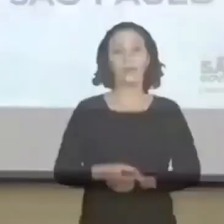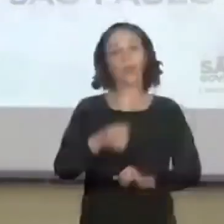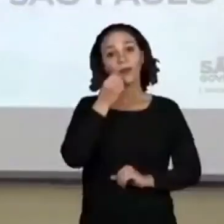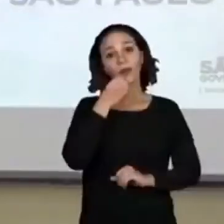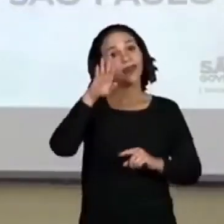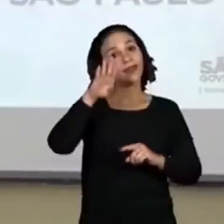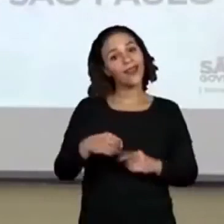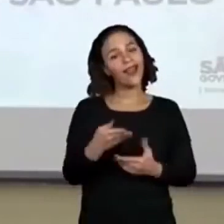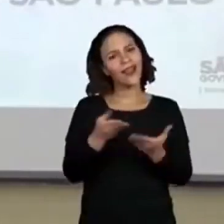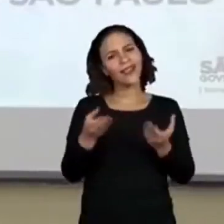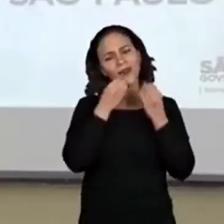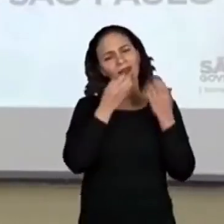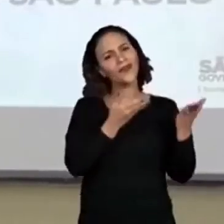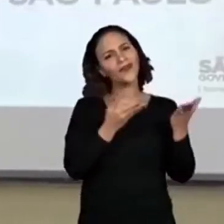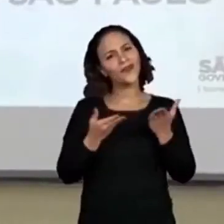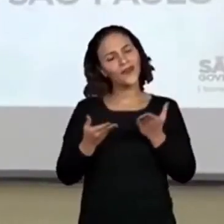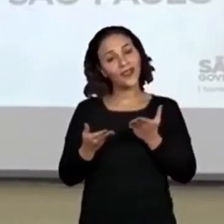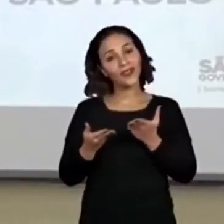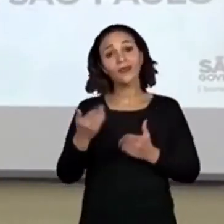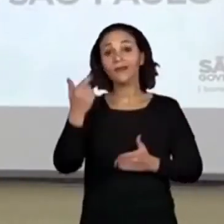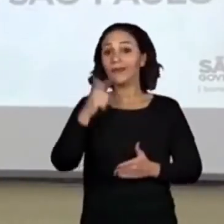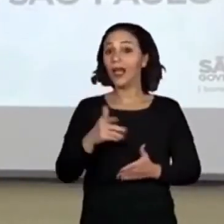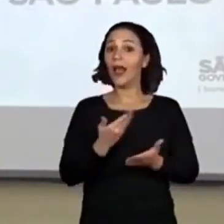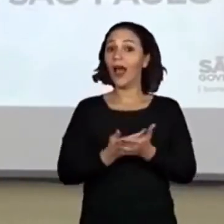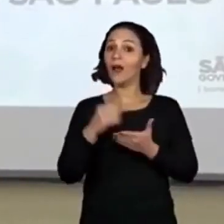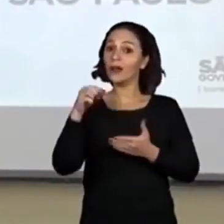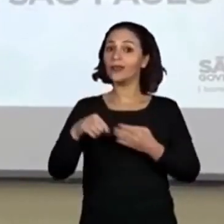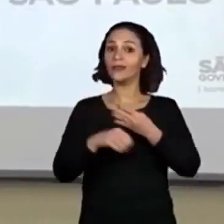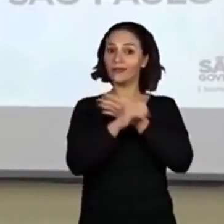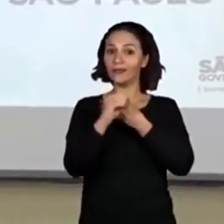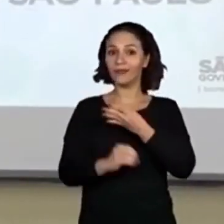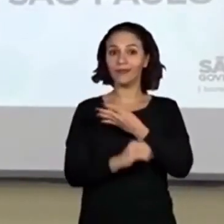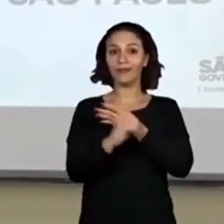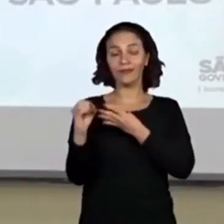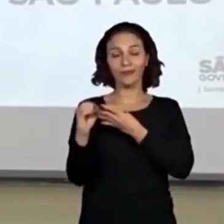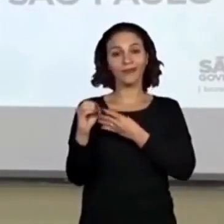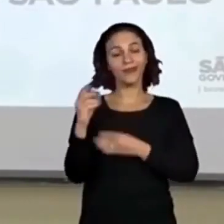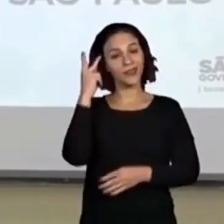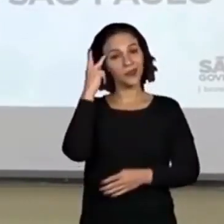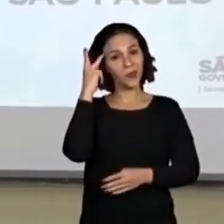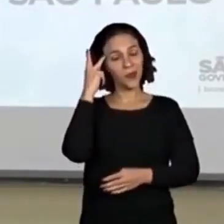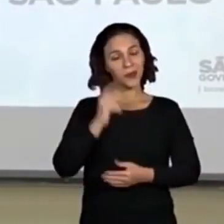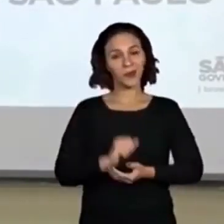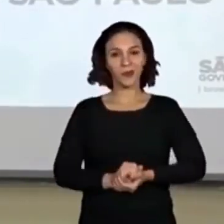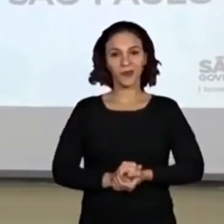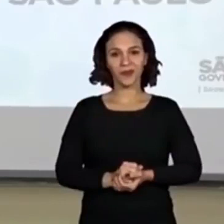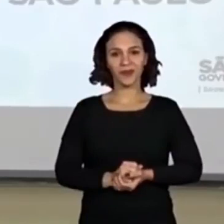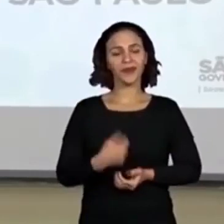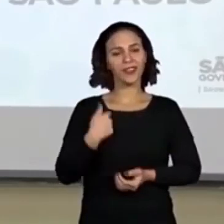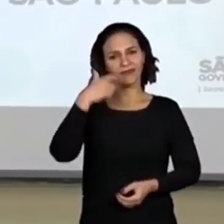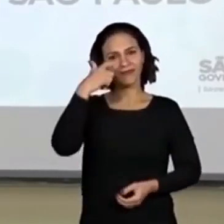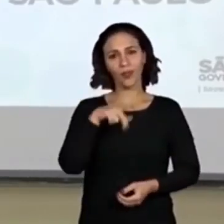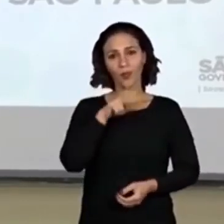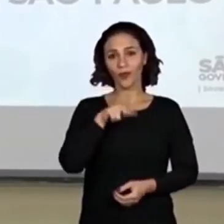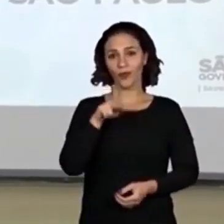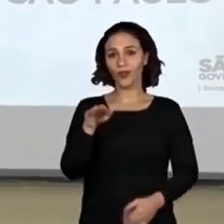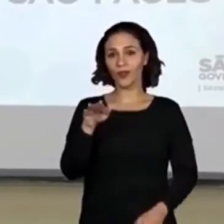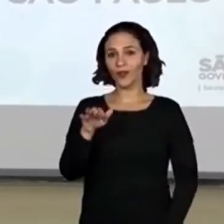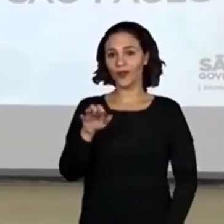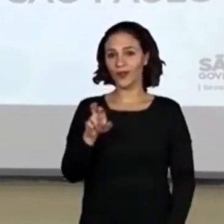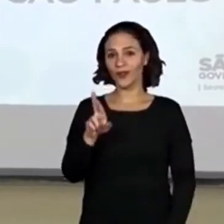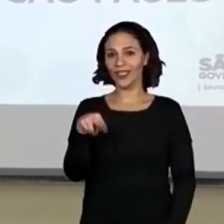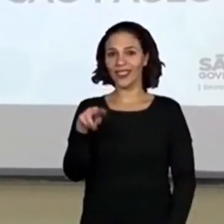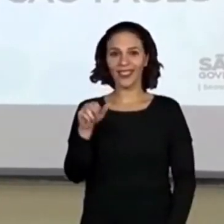tarde, pessoal. Sejam bem-vindos a mais uma aula do Centro de Mídias do Estado de São Paulo. Eu sou o professor Fernando